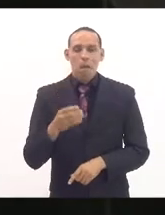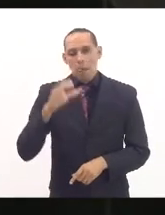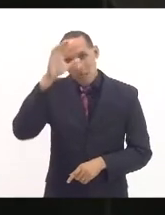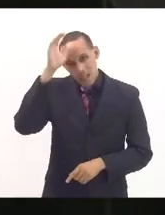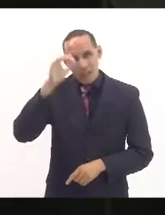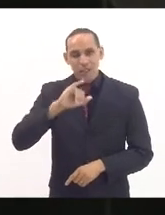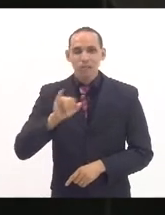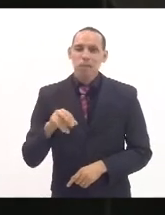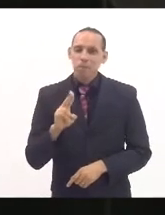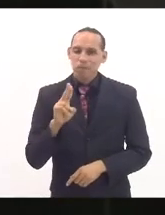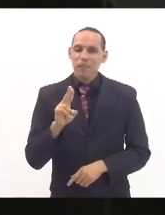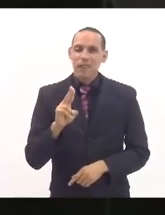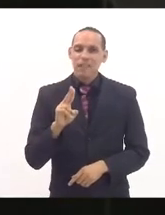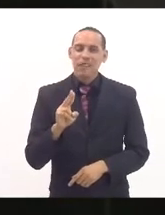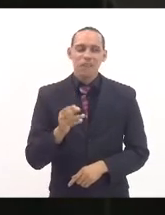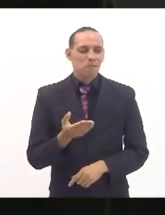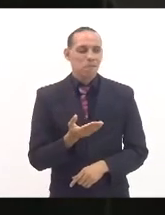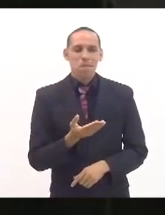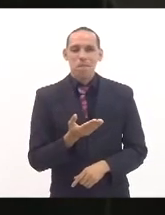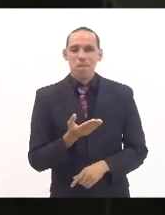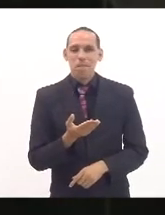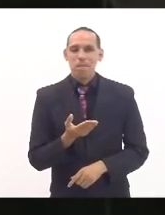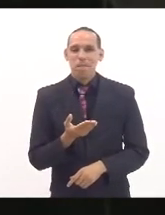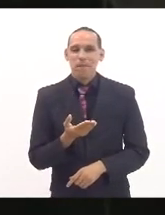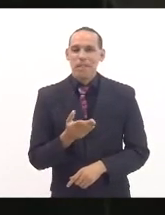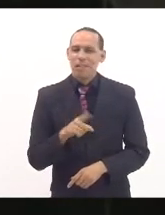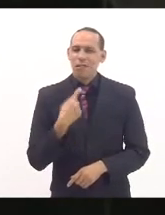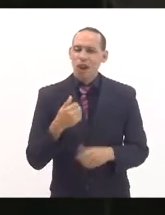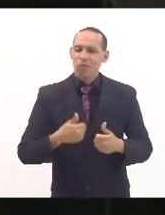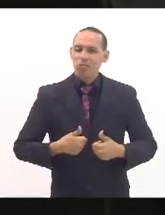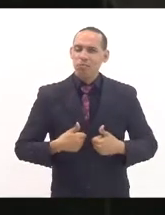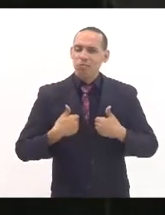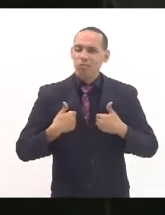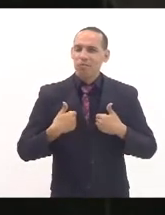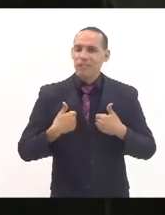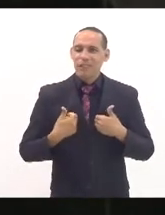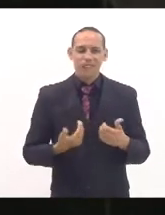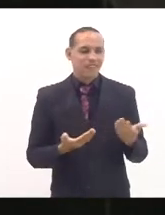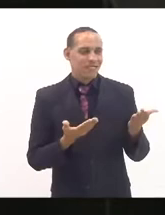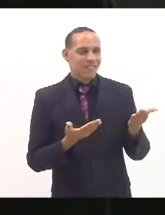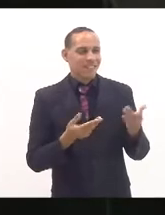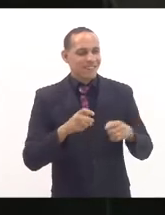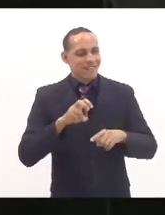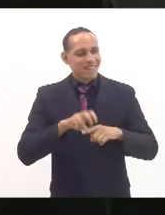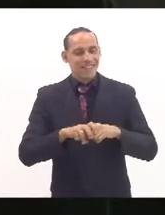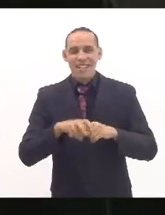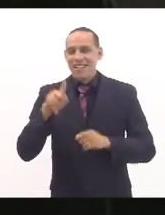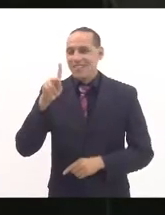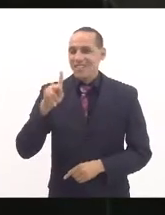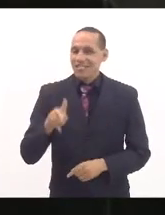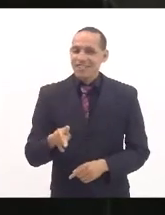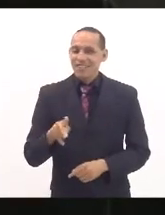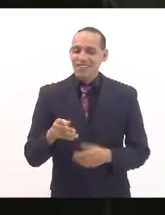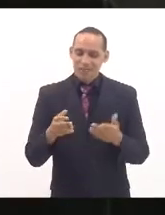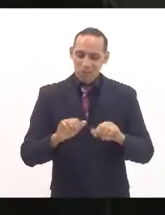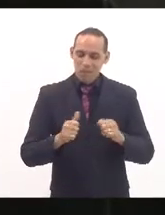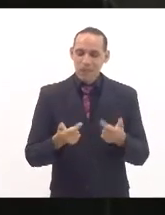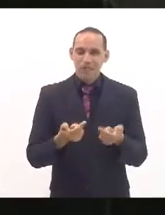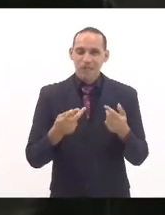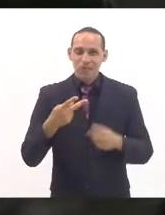Ju, que muito nos orgulha de tê-la sentada na presidência dessa